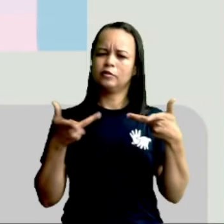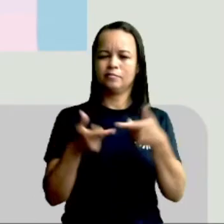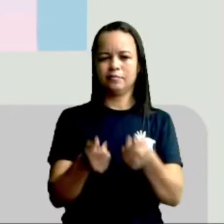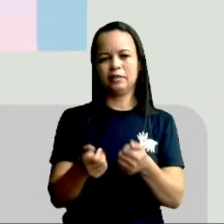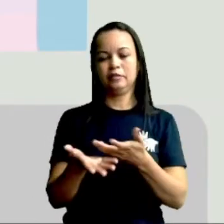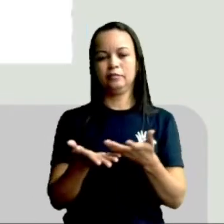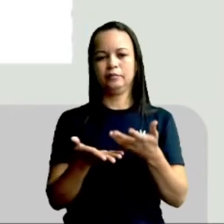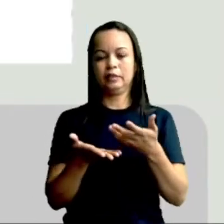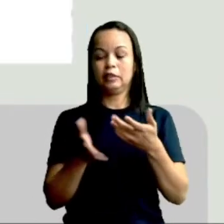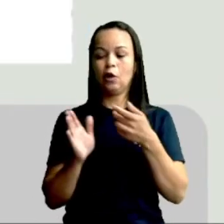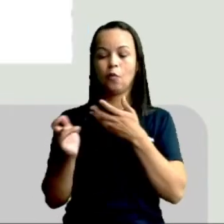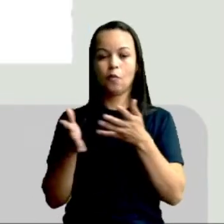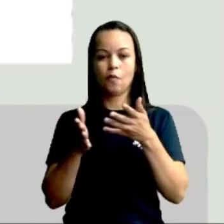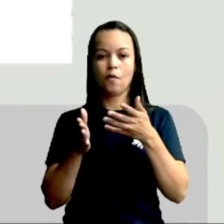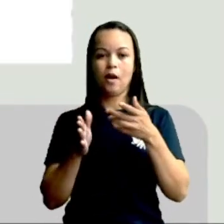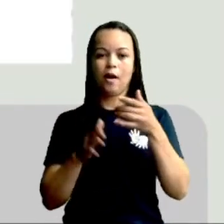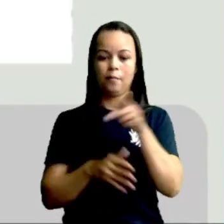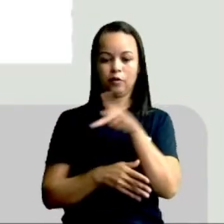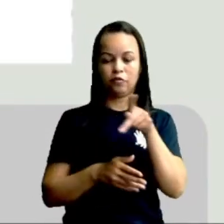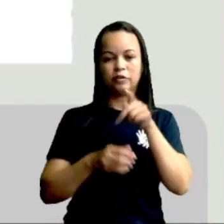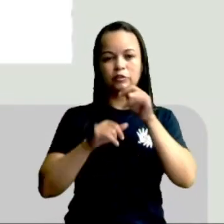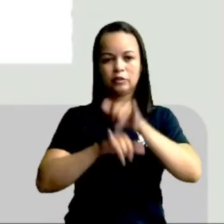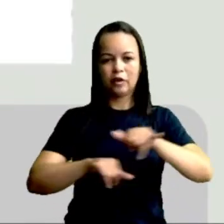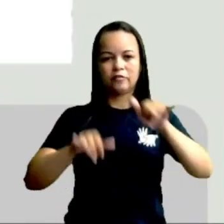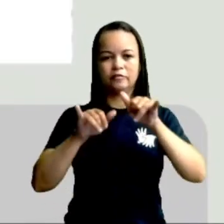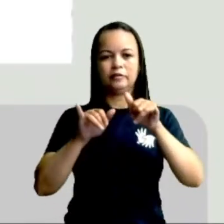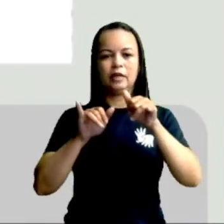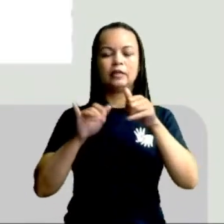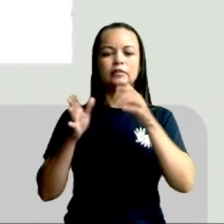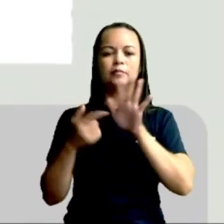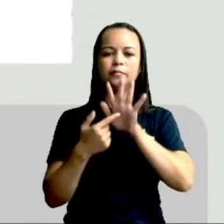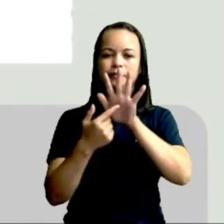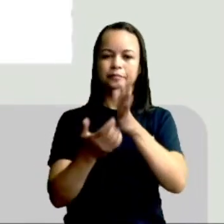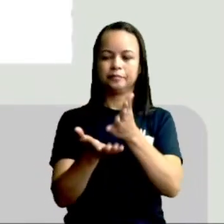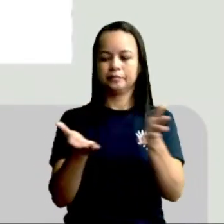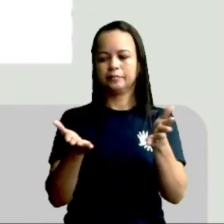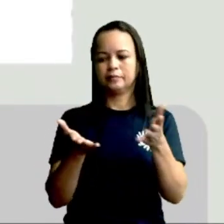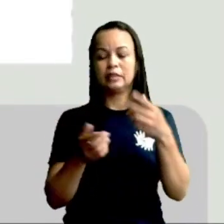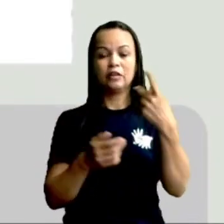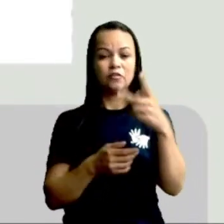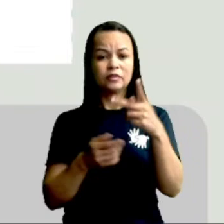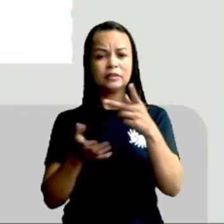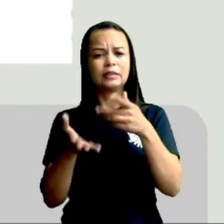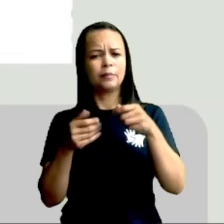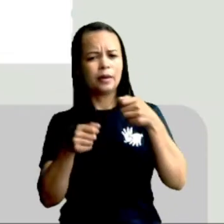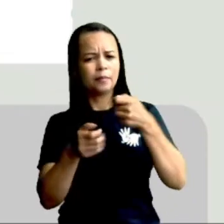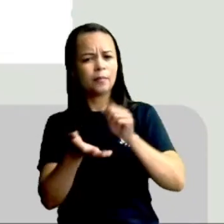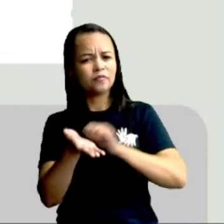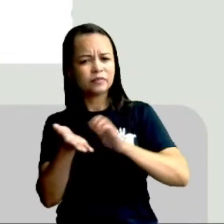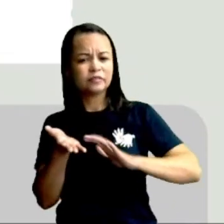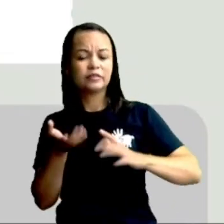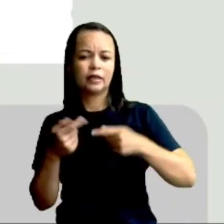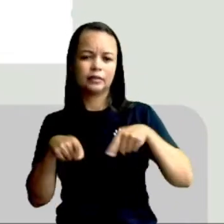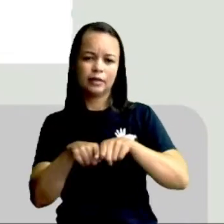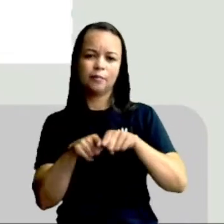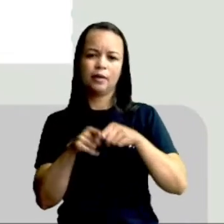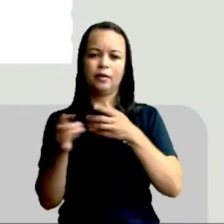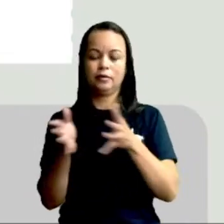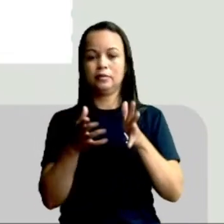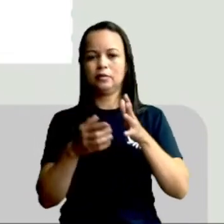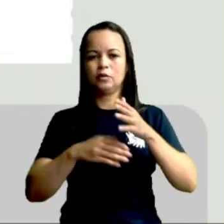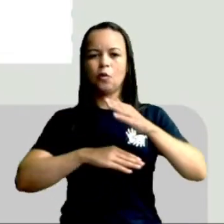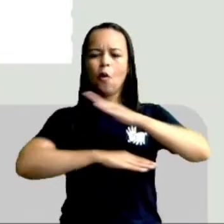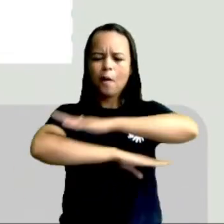as crianças e deixou uma atividade para elas fazerem. Tenta também fazer o que essa professora sugeriu. Olha